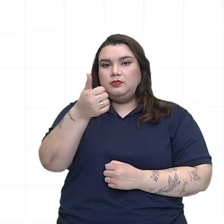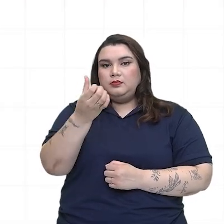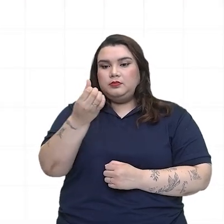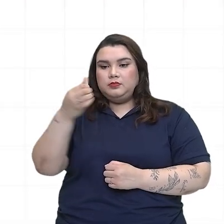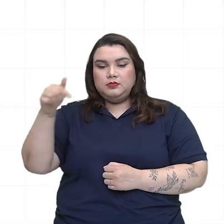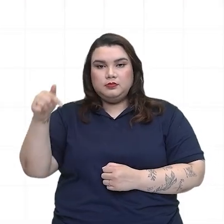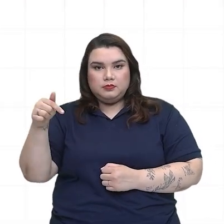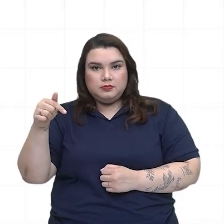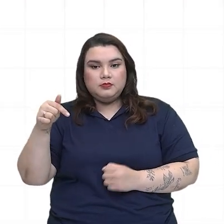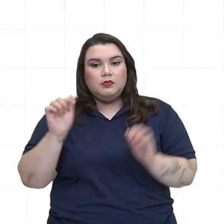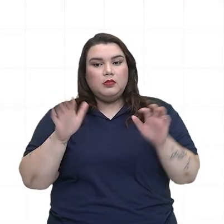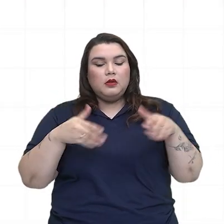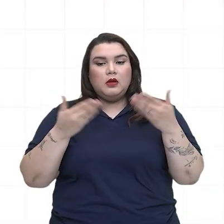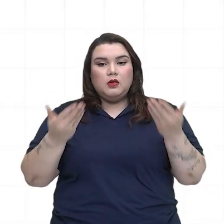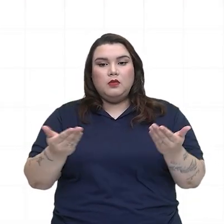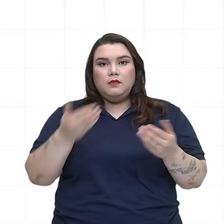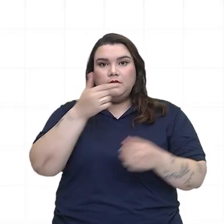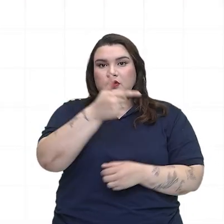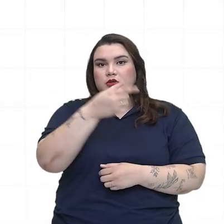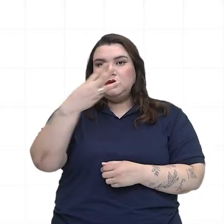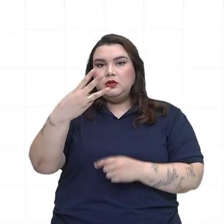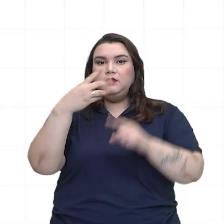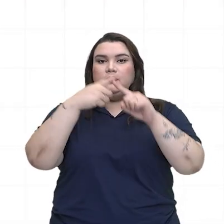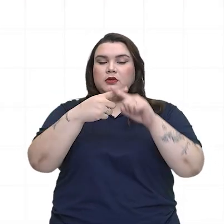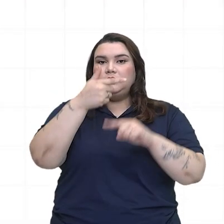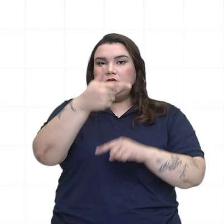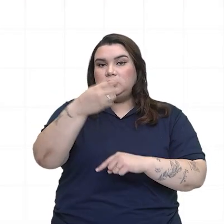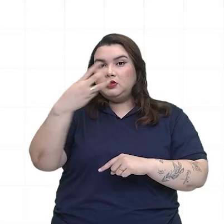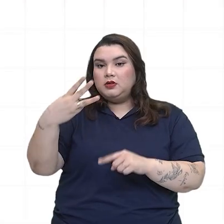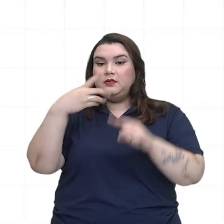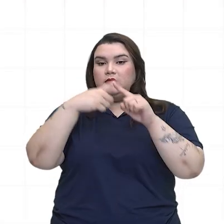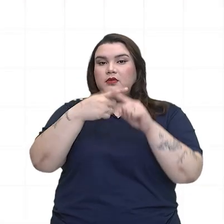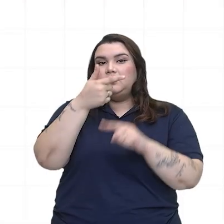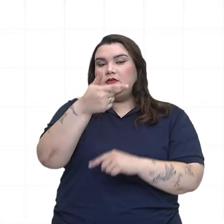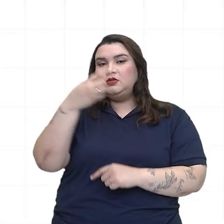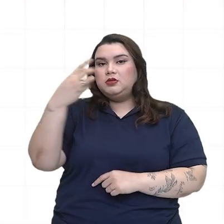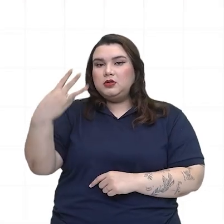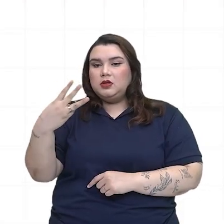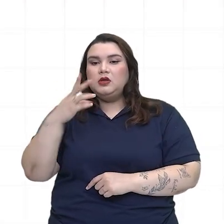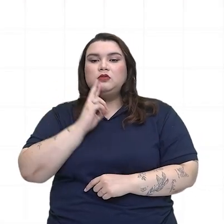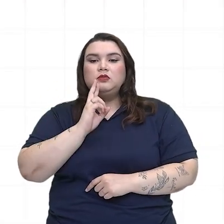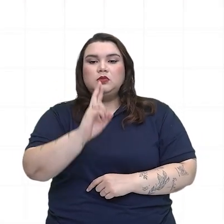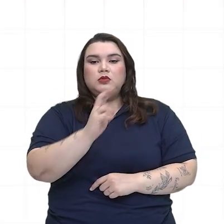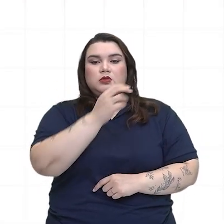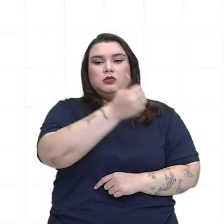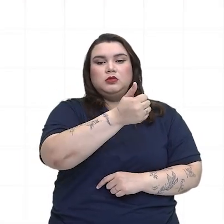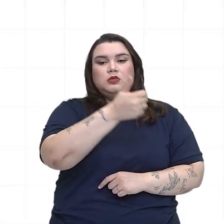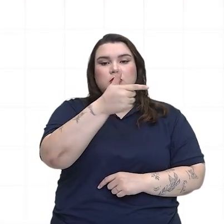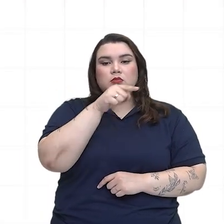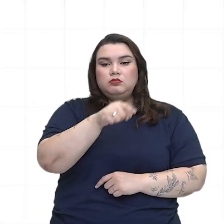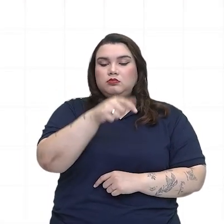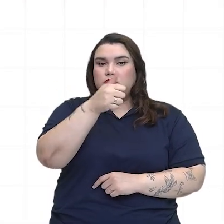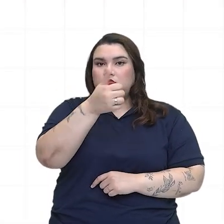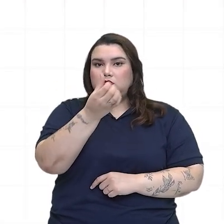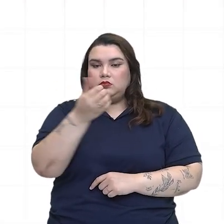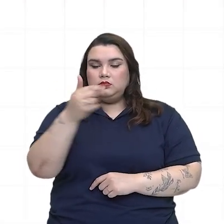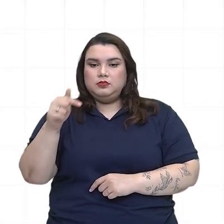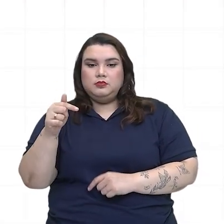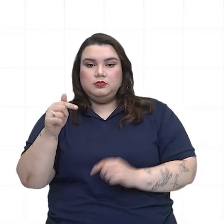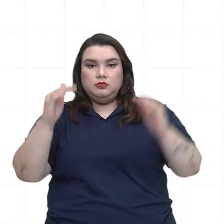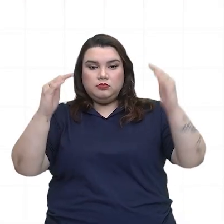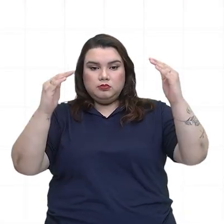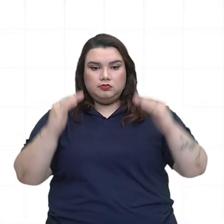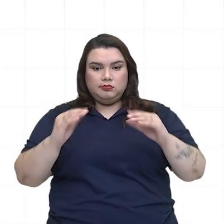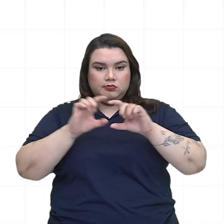12.167. Então, 23 vezes 23 vezes 23 dá 12.167. E a parte de